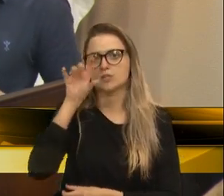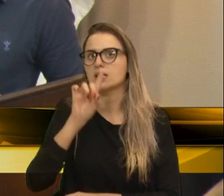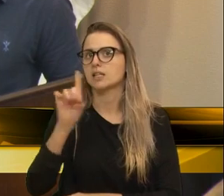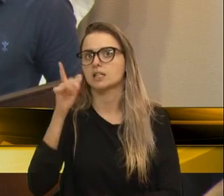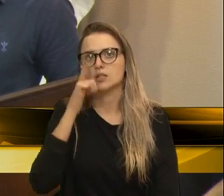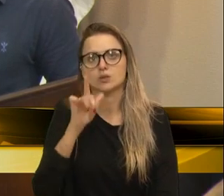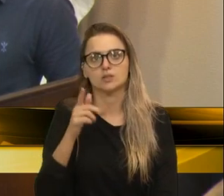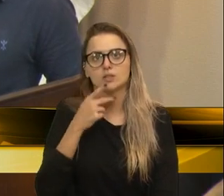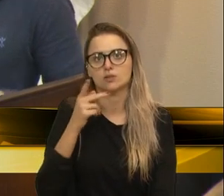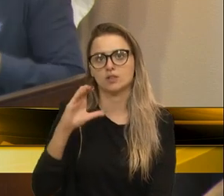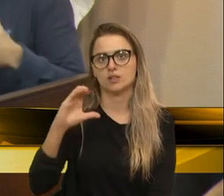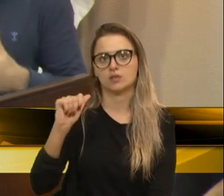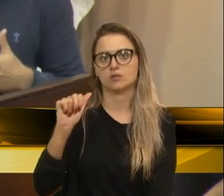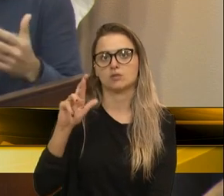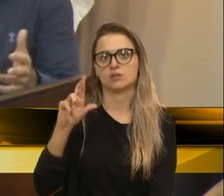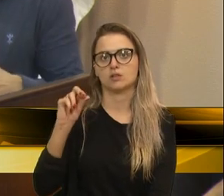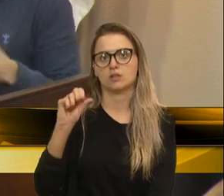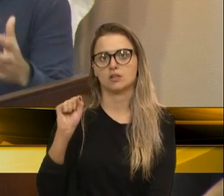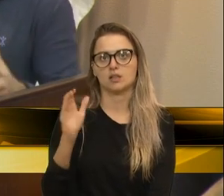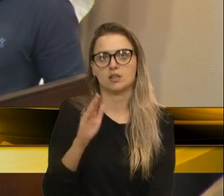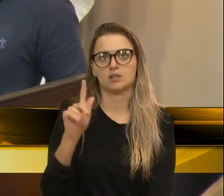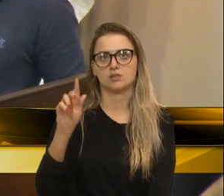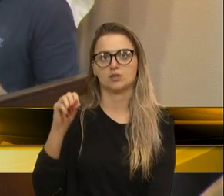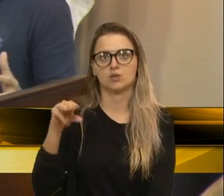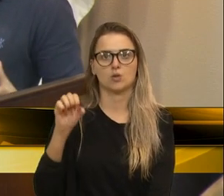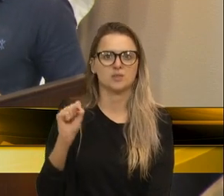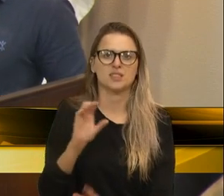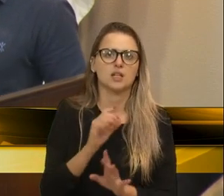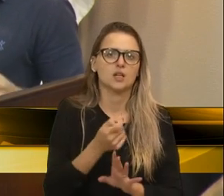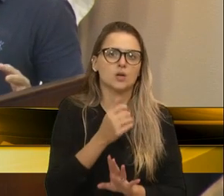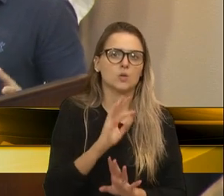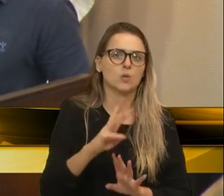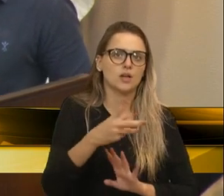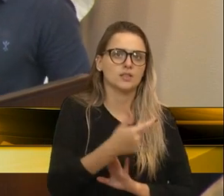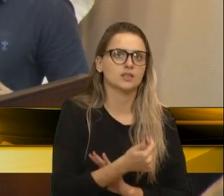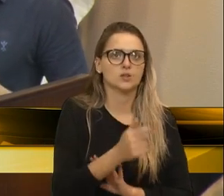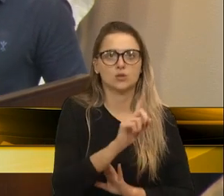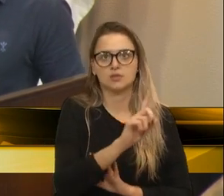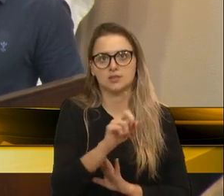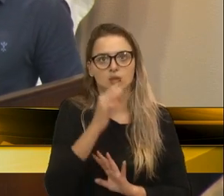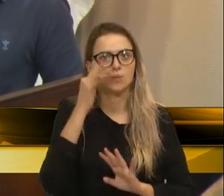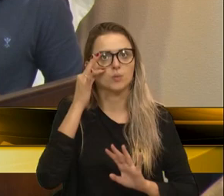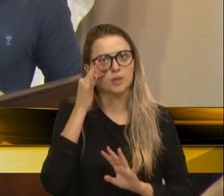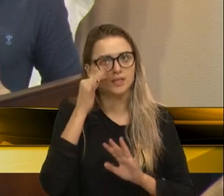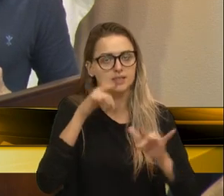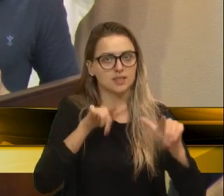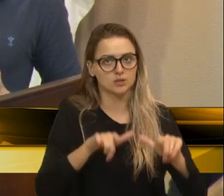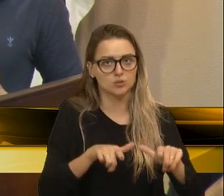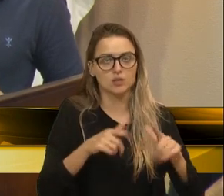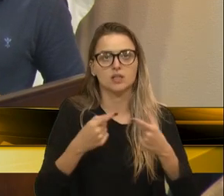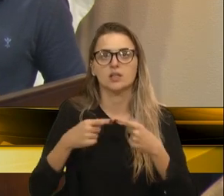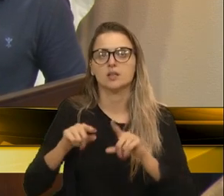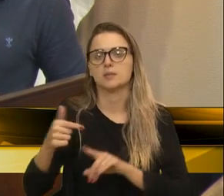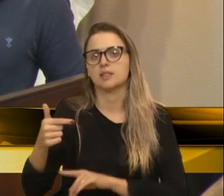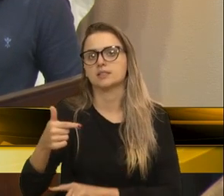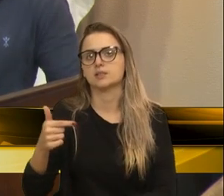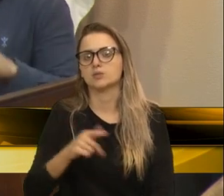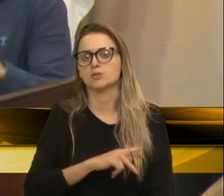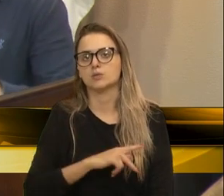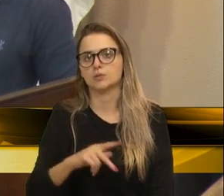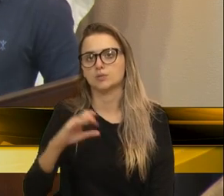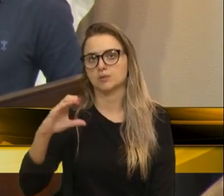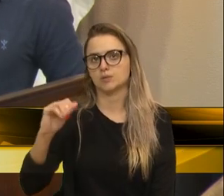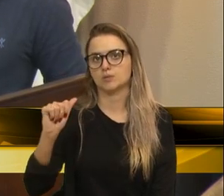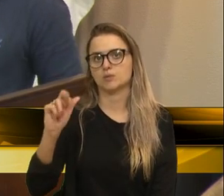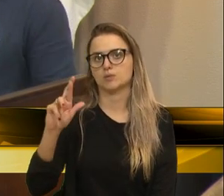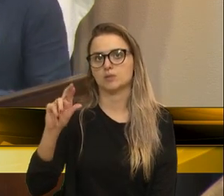ele não estava no gabinete. A maioria dos deputados não estavam no gabinete por causa que eles eram da CCJ ou de outra comissão. Mas ele é o vice-presidente, Carlos Gomes, da